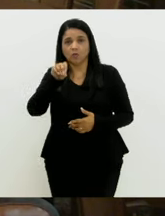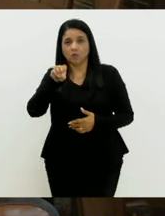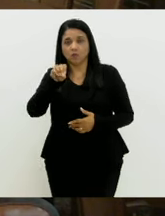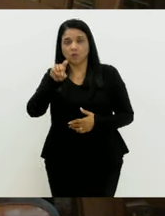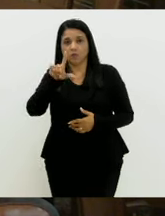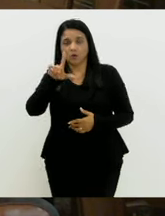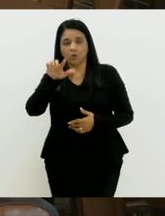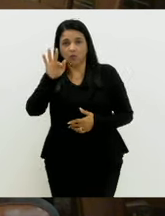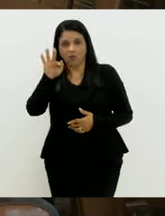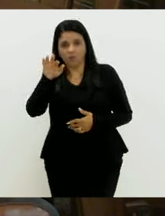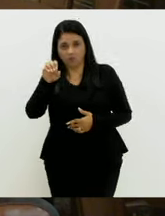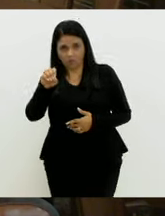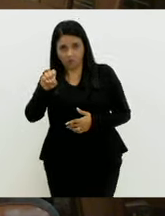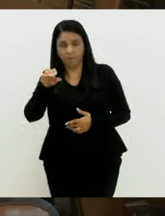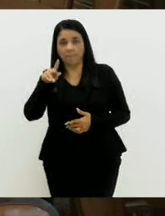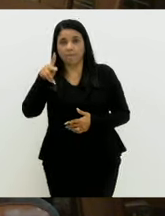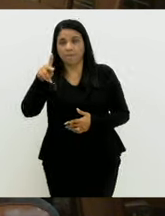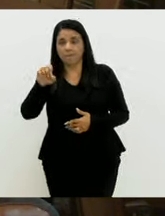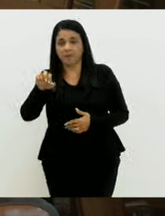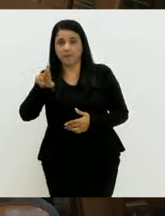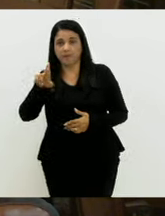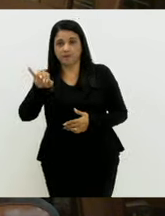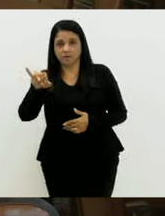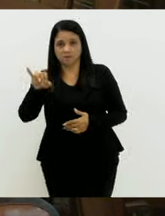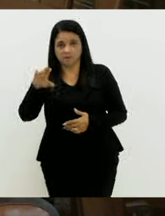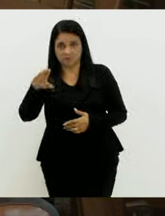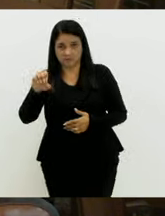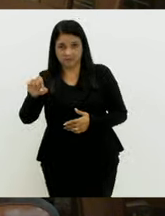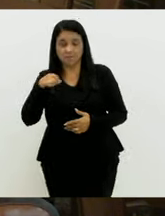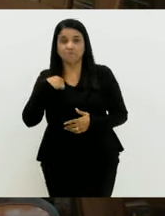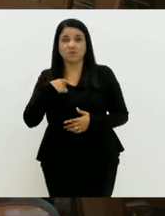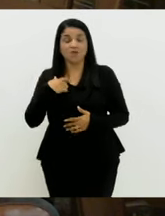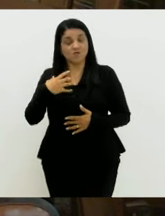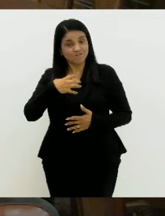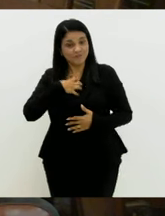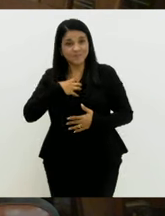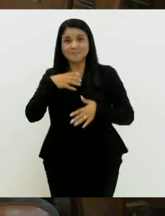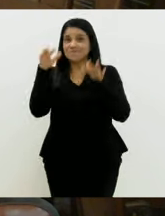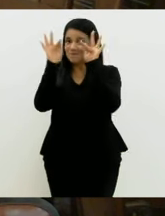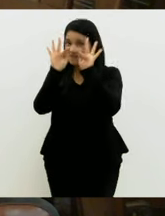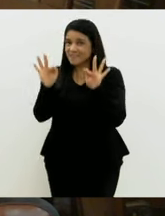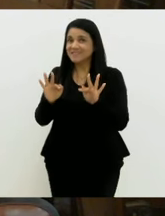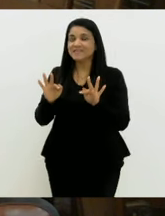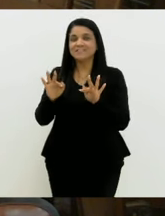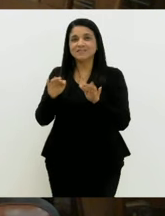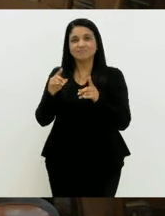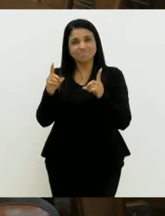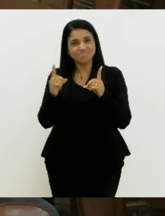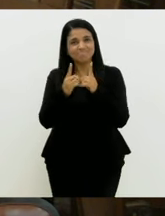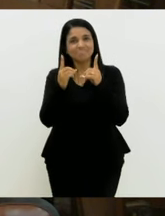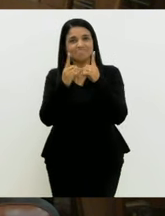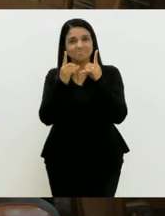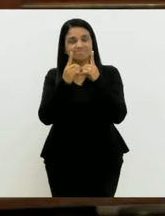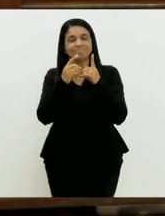na região da Rasa. E fiquei muito feliz com o atendimento que foi dado no Hospital